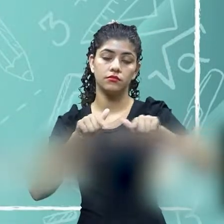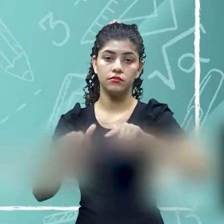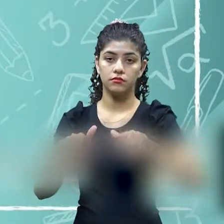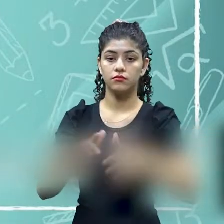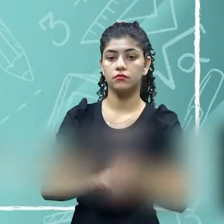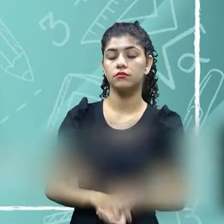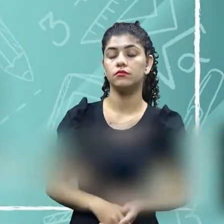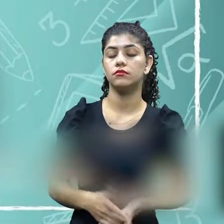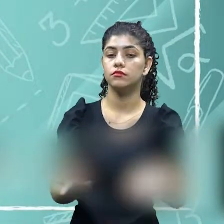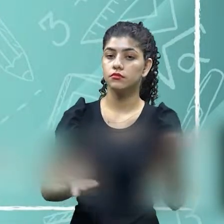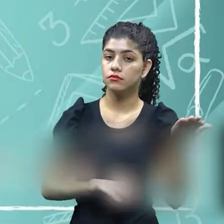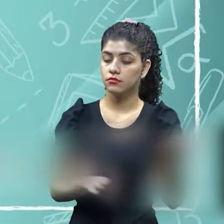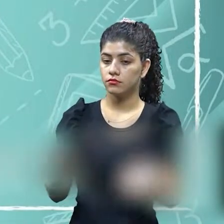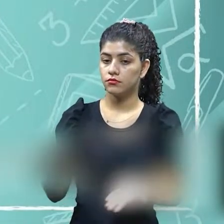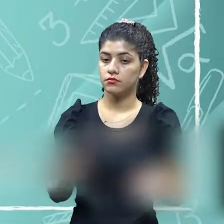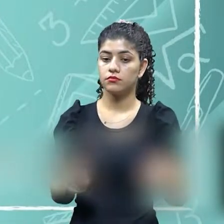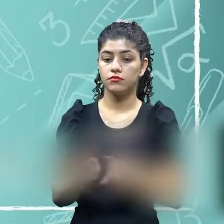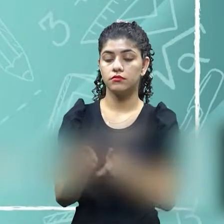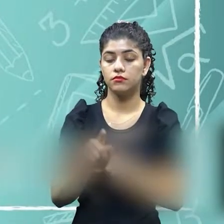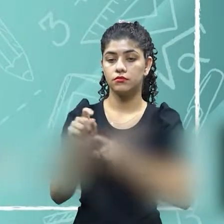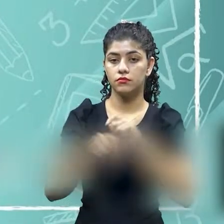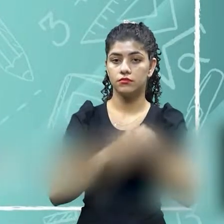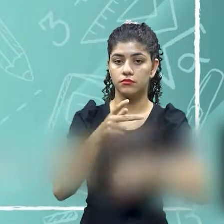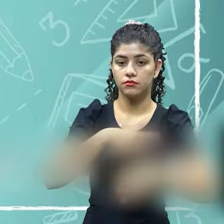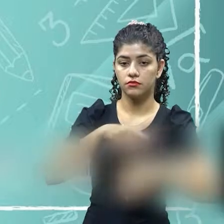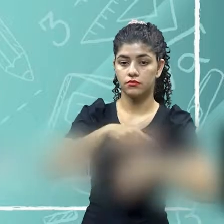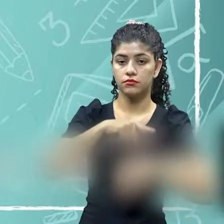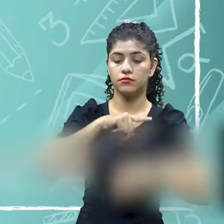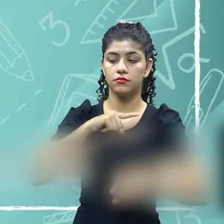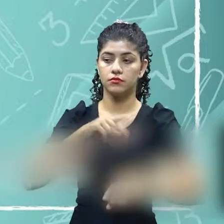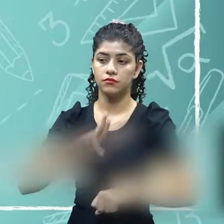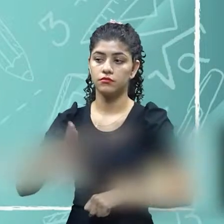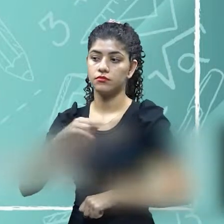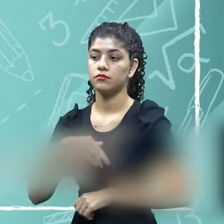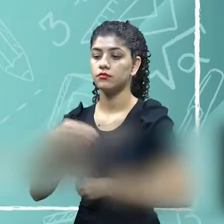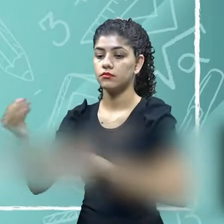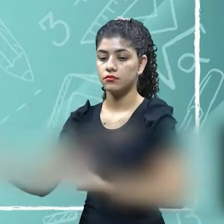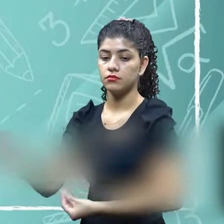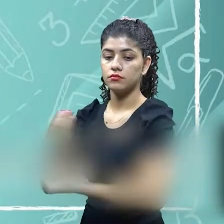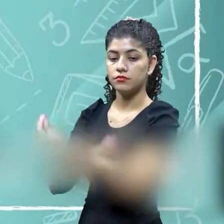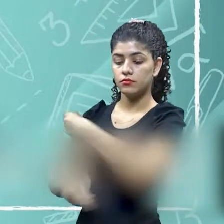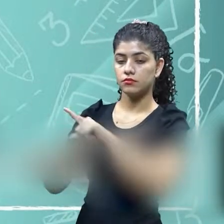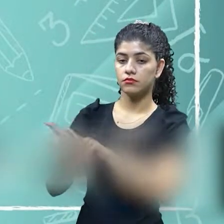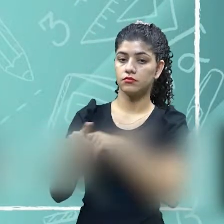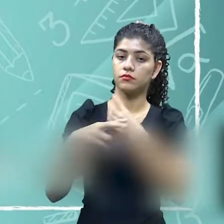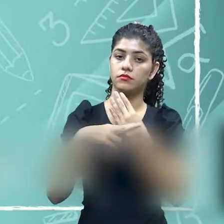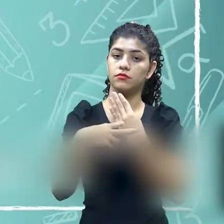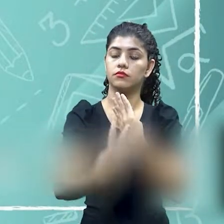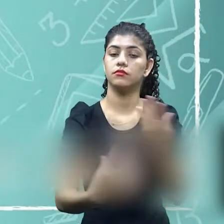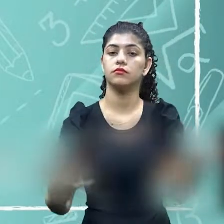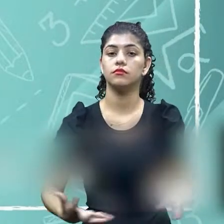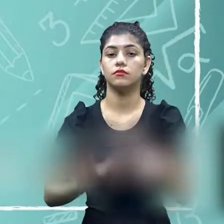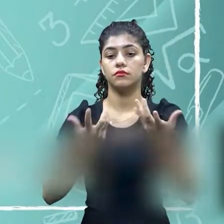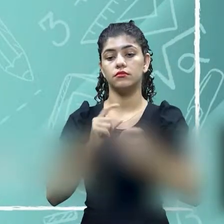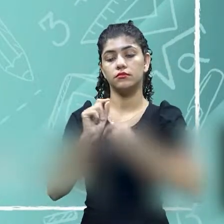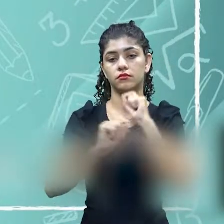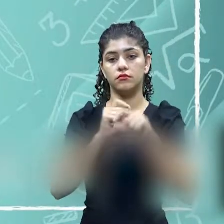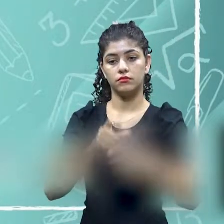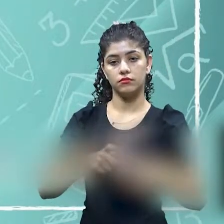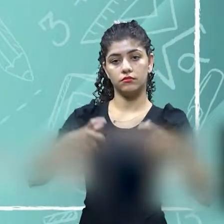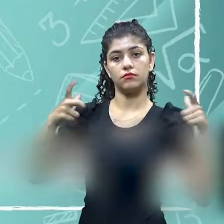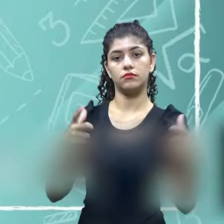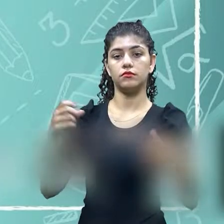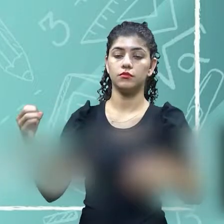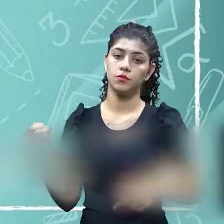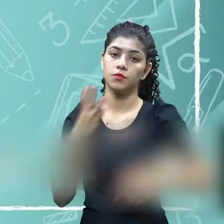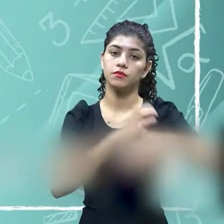oportunizando países pertencentes a estar consumindo os produtos uns dos outros, Isso, como consequência, vai incentivar o quê? O